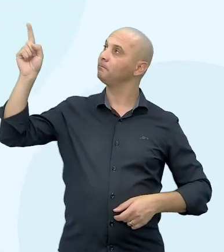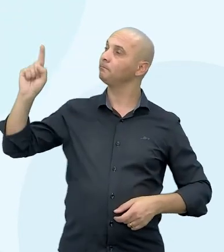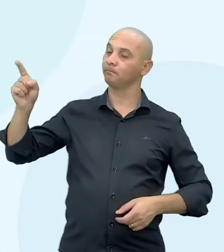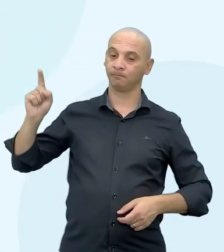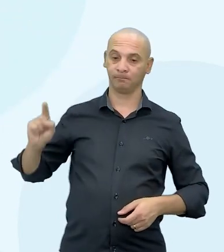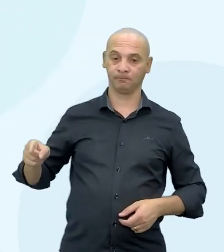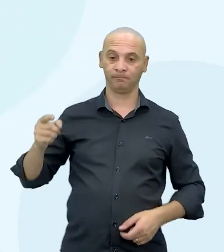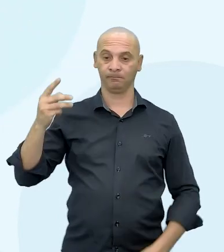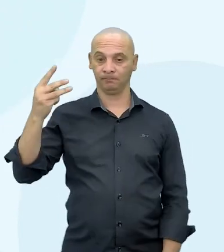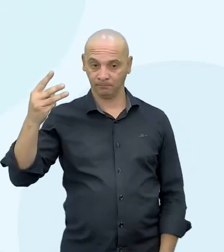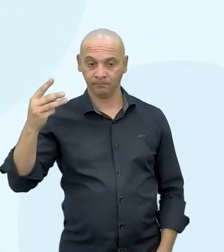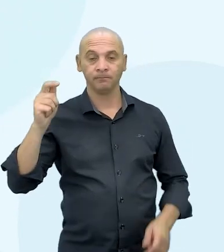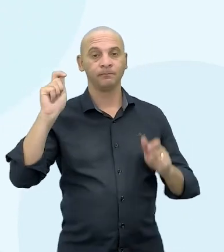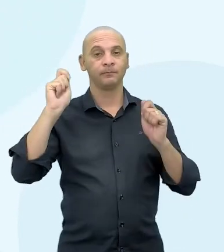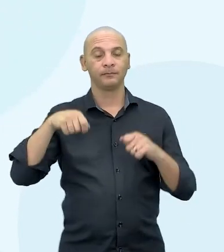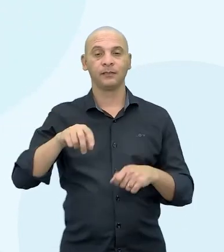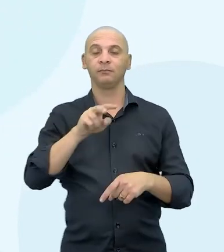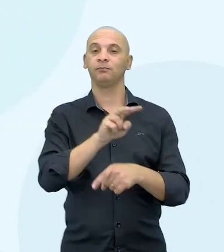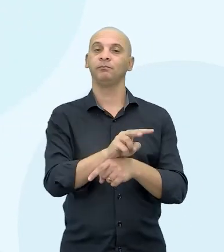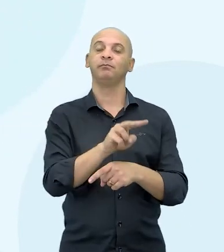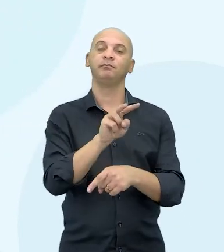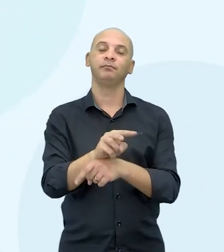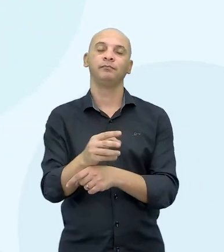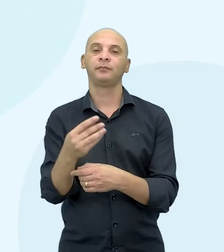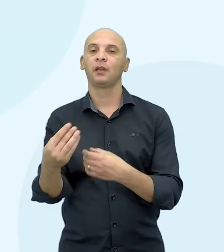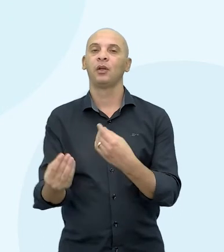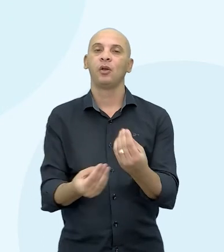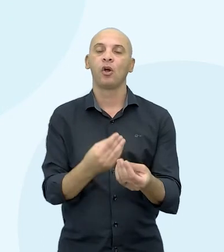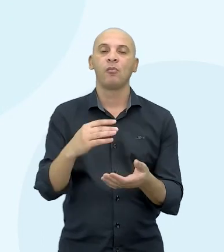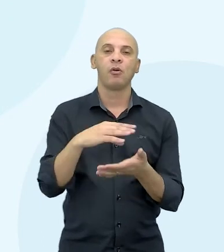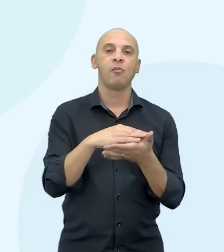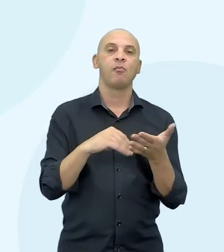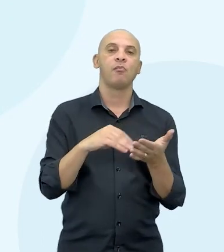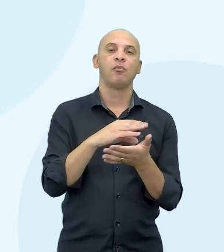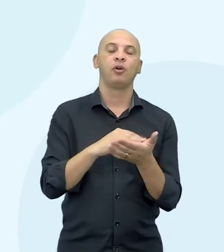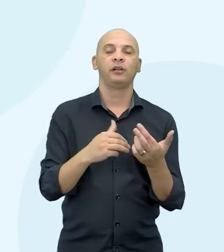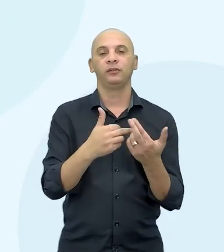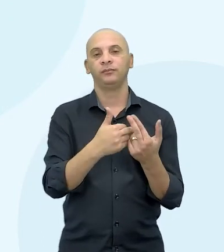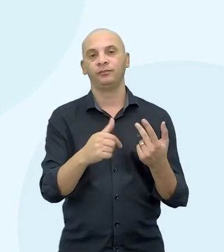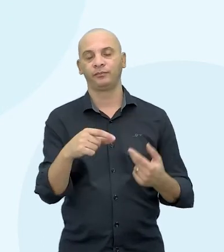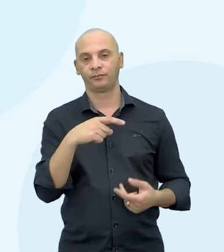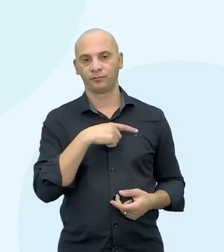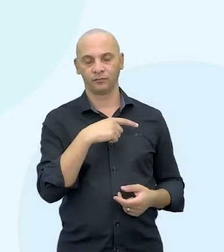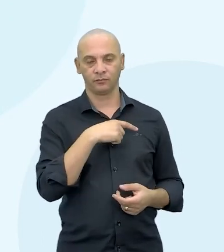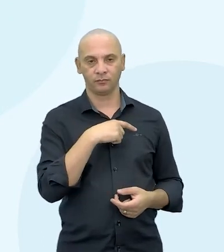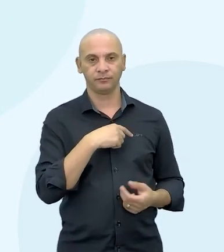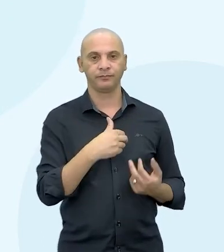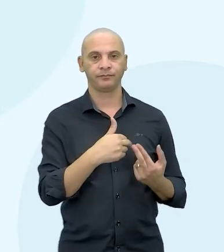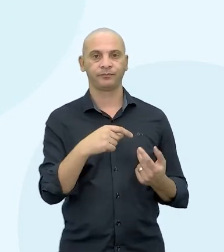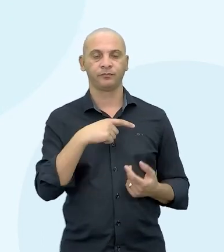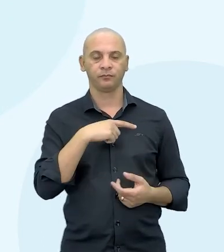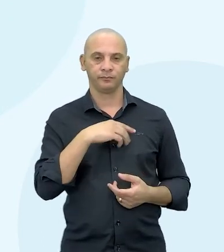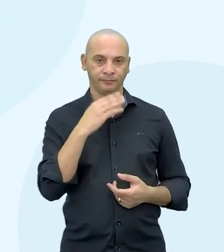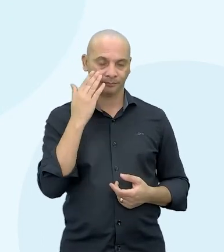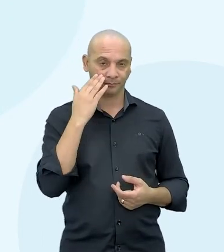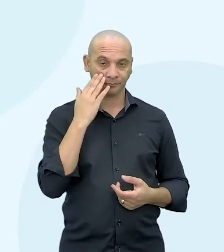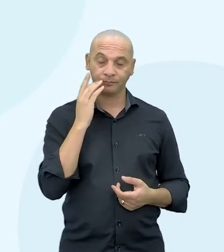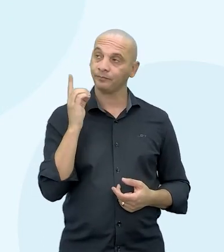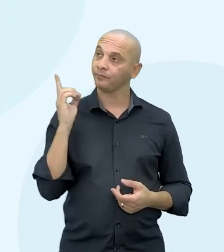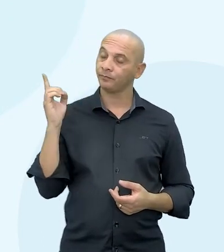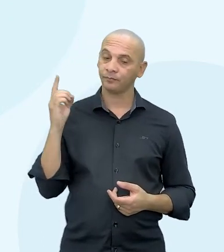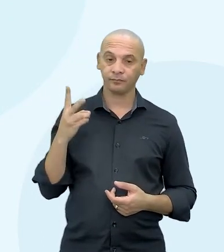a vigilância, né? Pensando um pouco no modelo do panóptico e do Big Brother mais contemporaneamente,